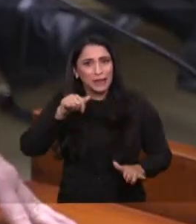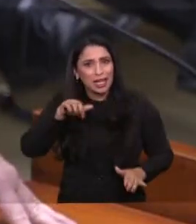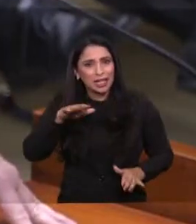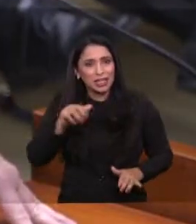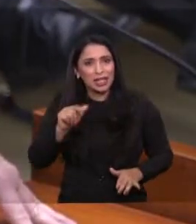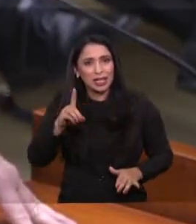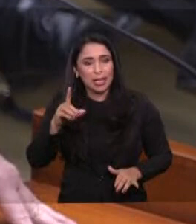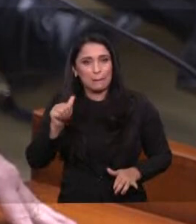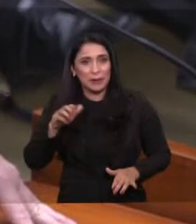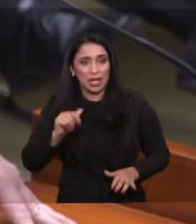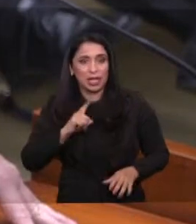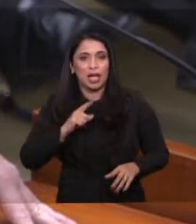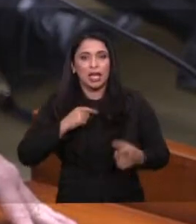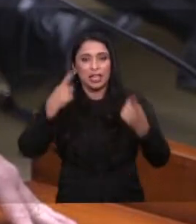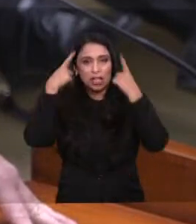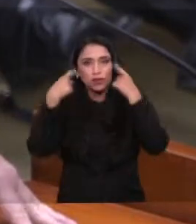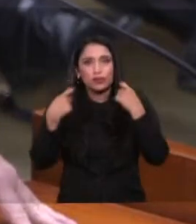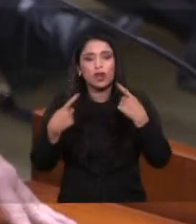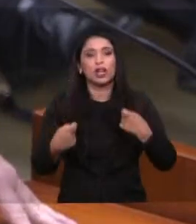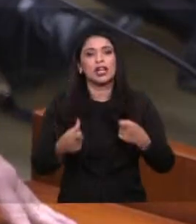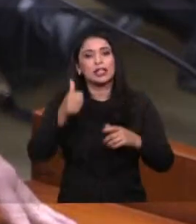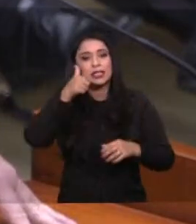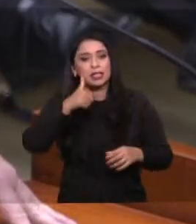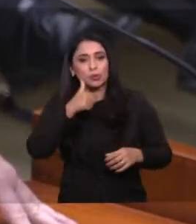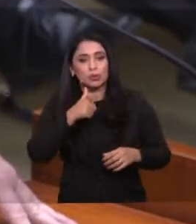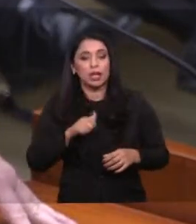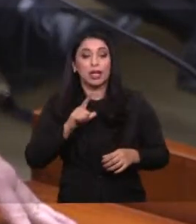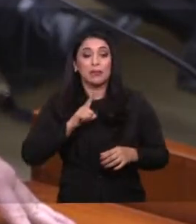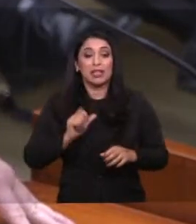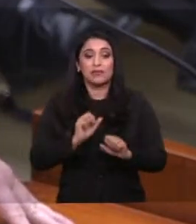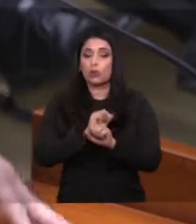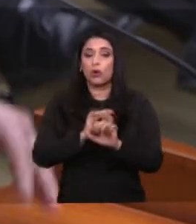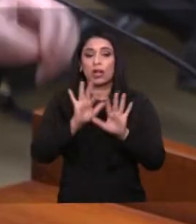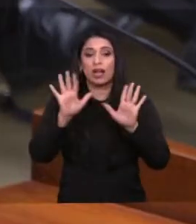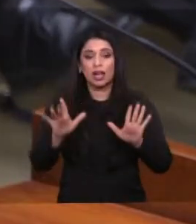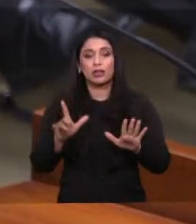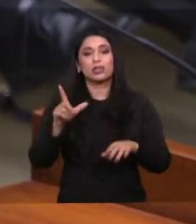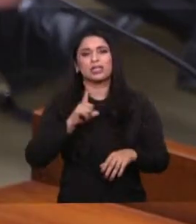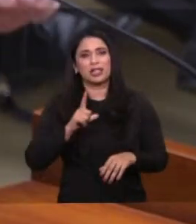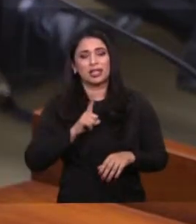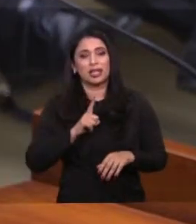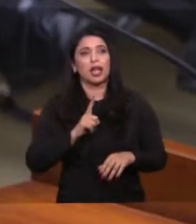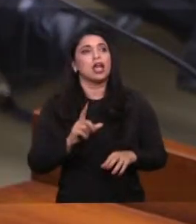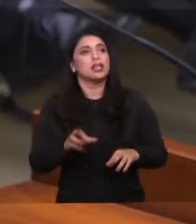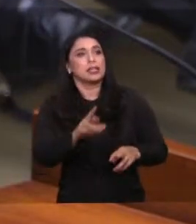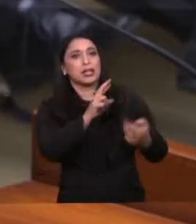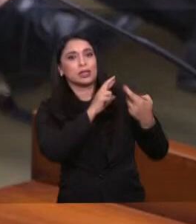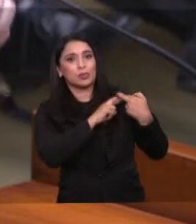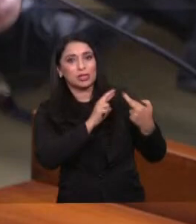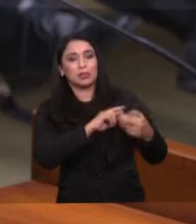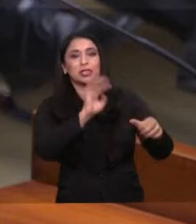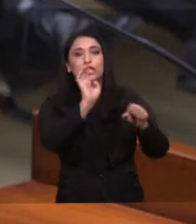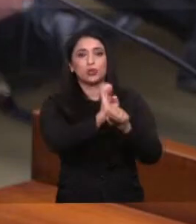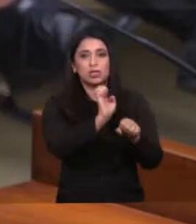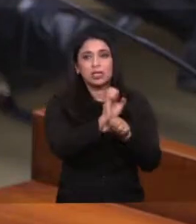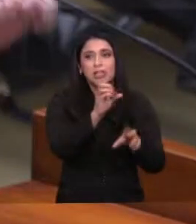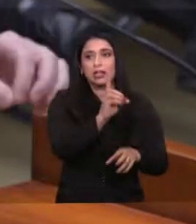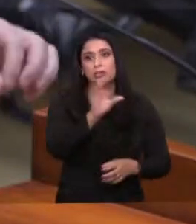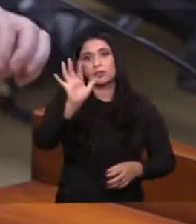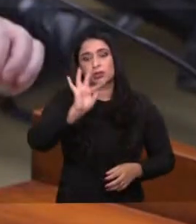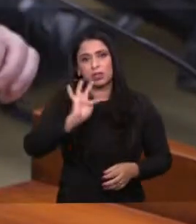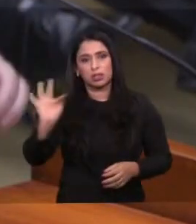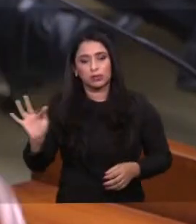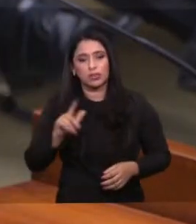juizados de violência doméstica e familiar da mulher, mas deixou claro que caberia aos estados e ao Distrito Federal